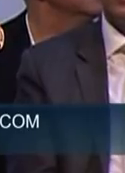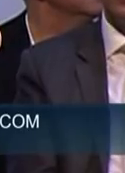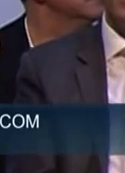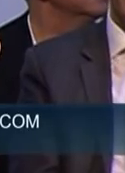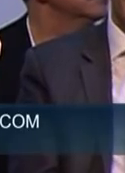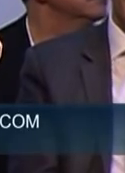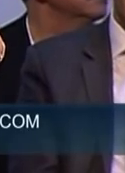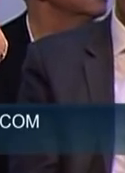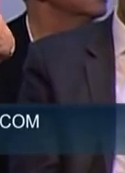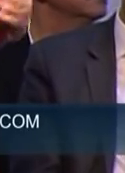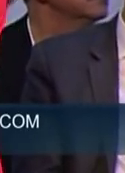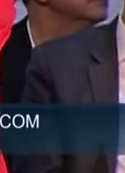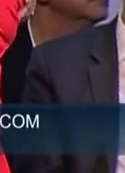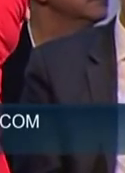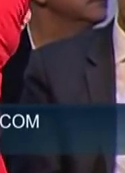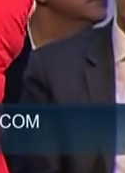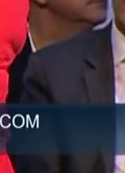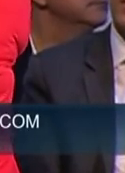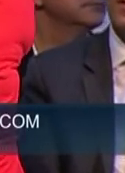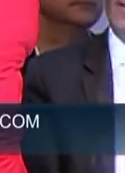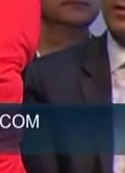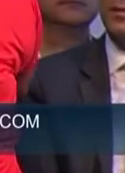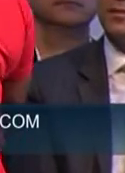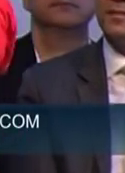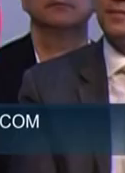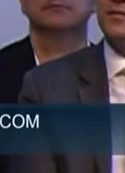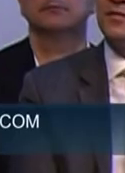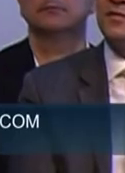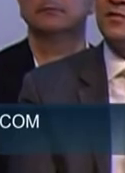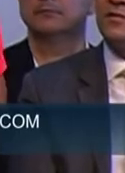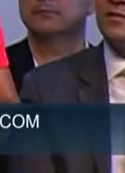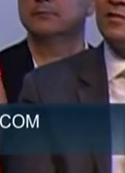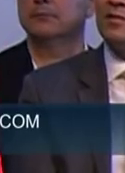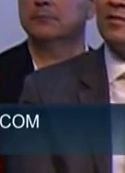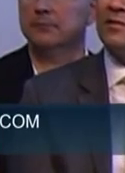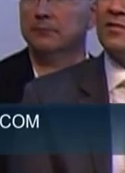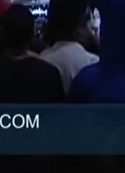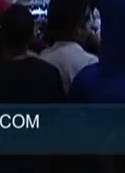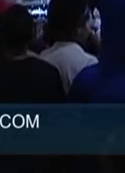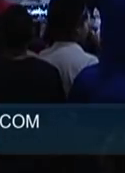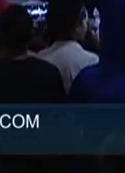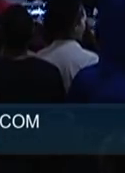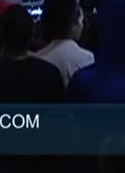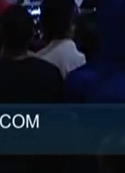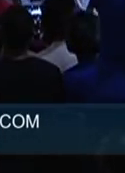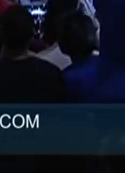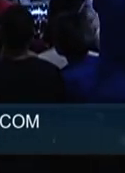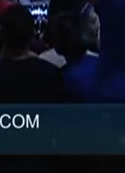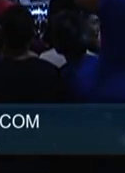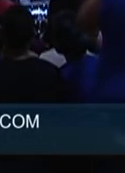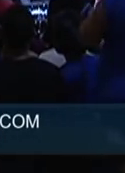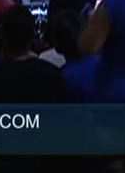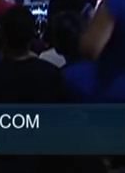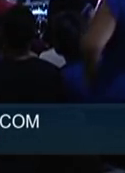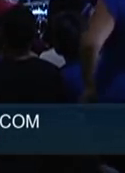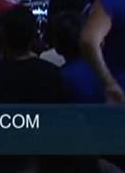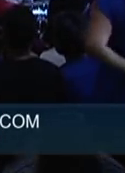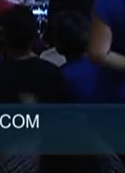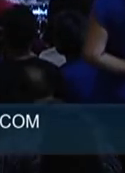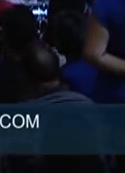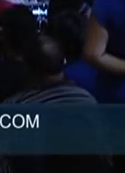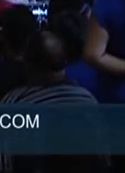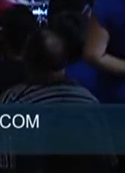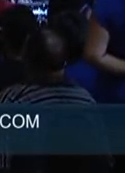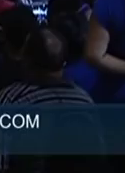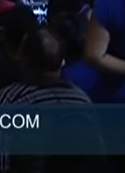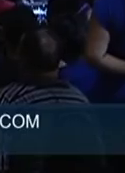representante do Movimento Nacional dos catadores de materiais recicláveis, a fazer uso da palavra.